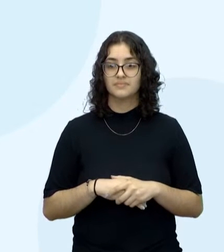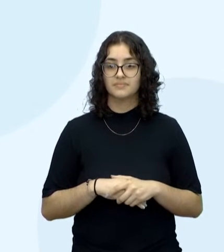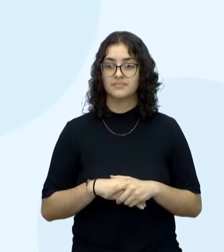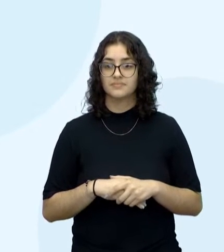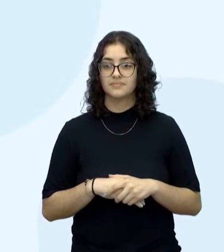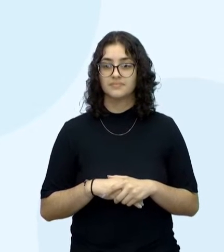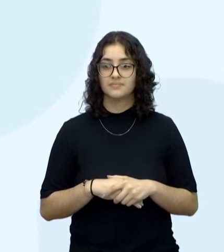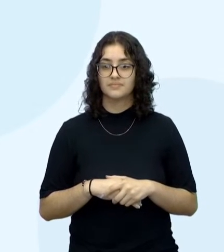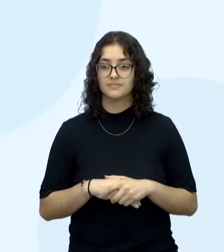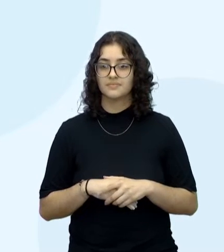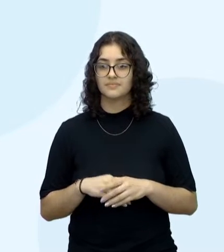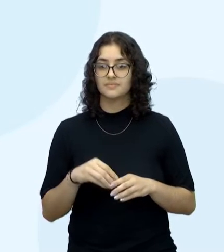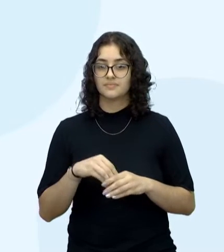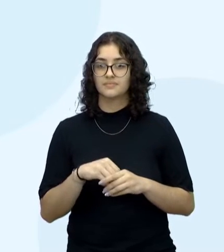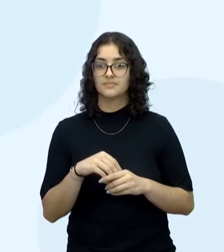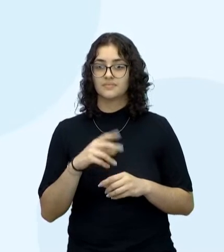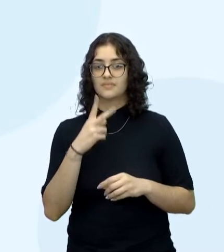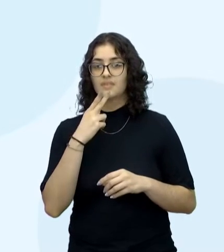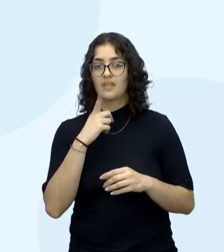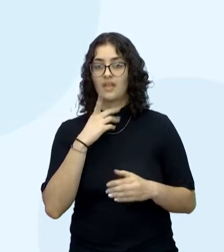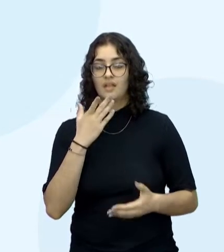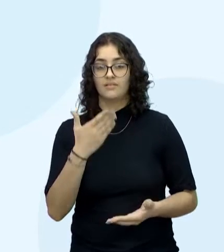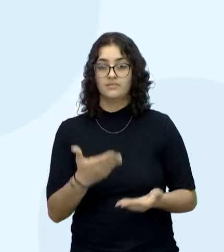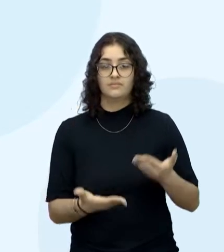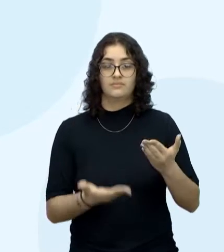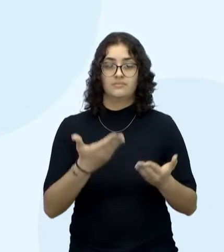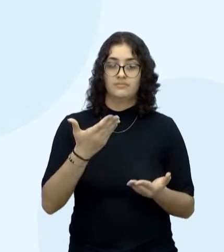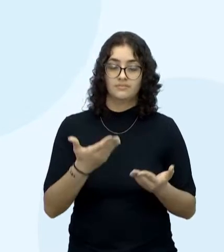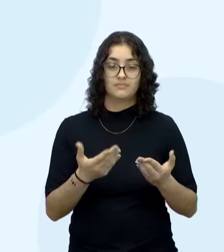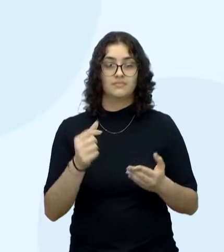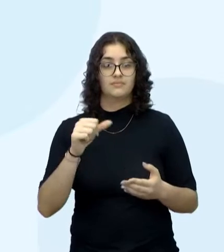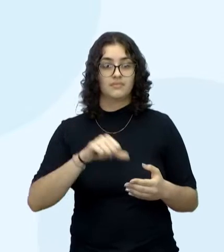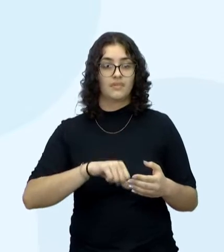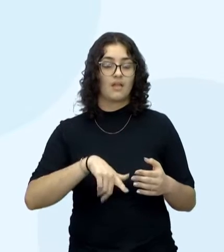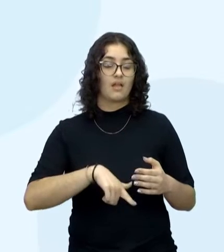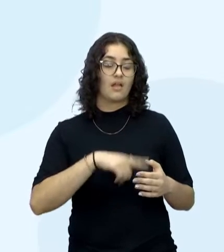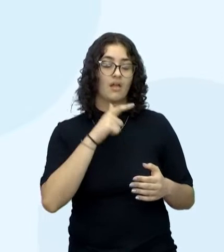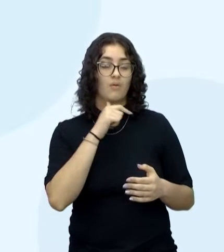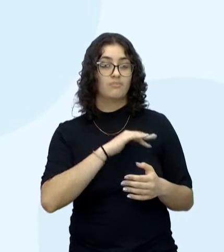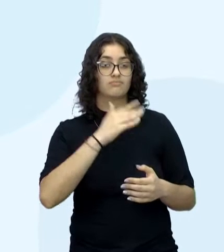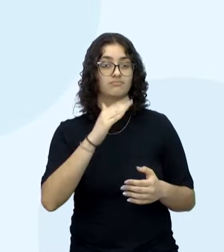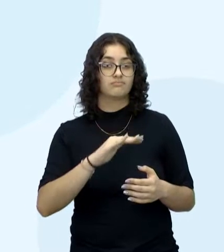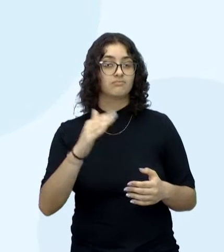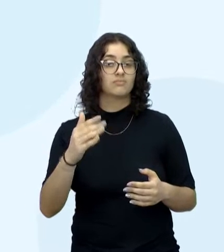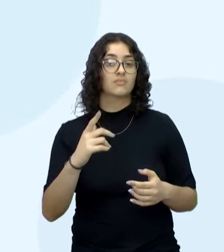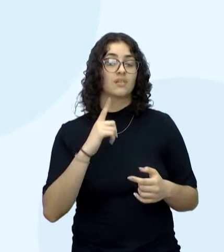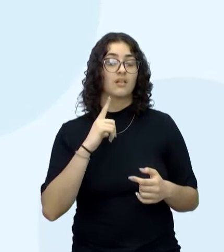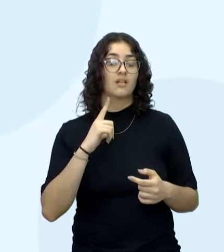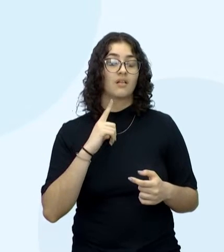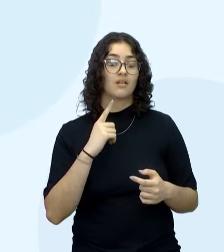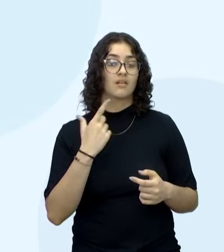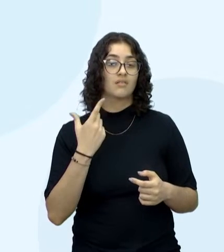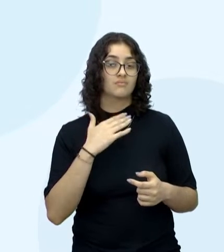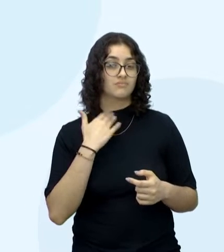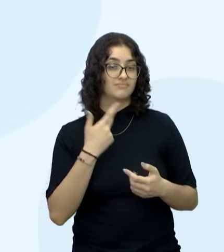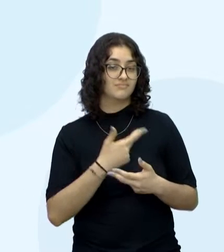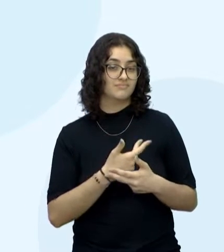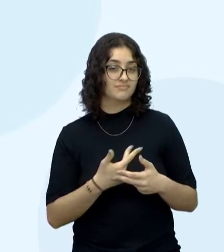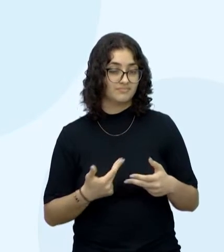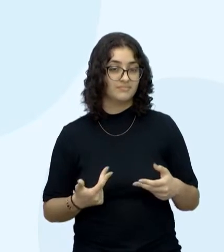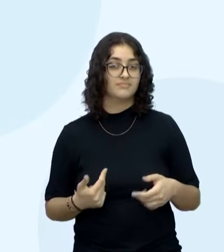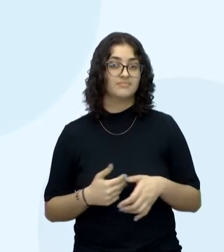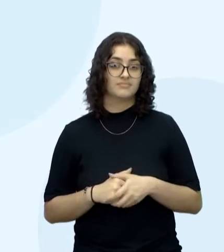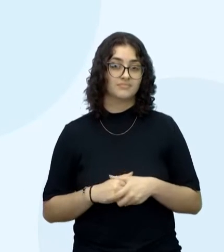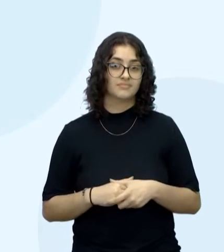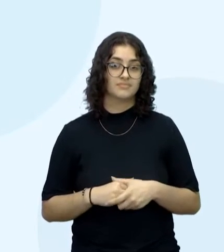residências em corpos de água causa desequilíbrio nos ecossistemas aquáticos, provocando eutrofização, mortandagem de peixes